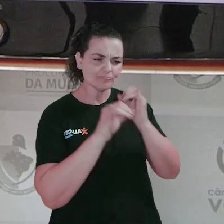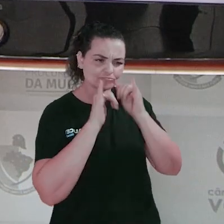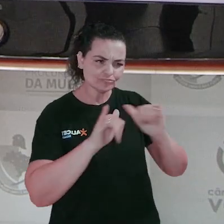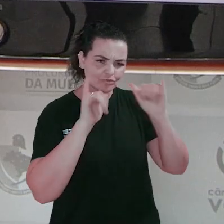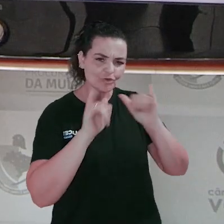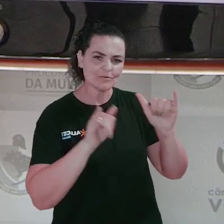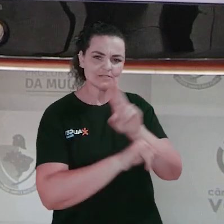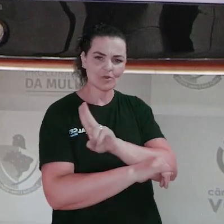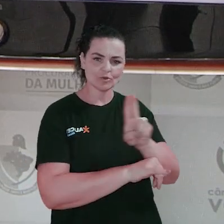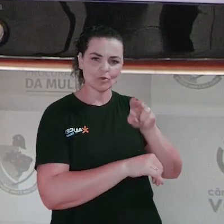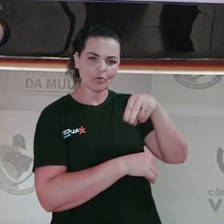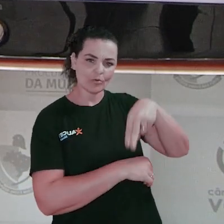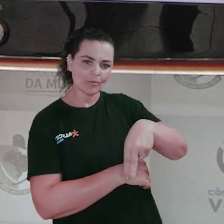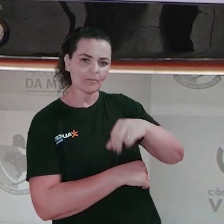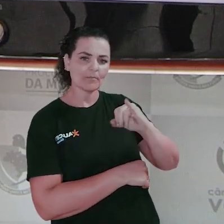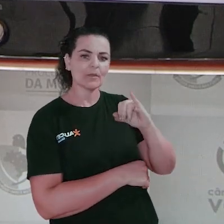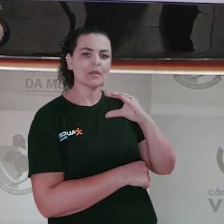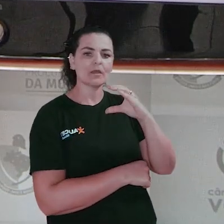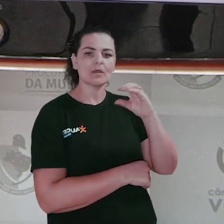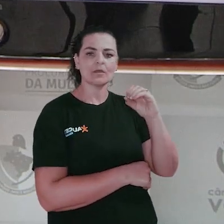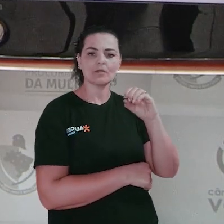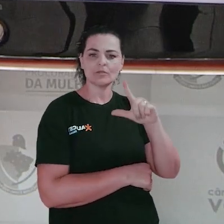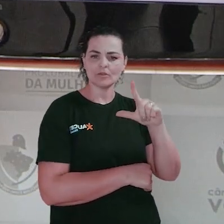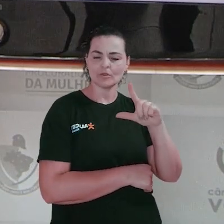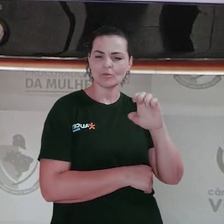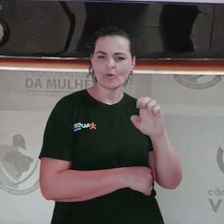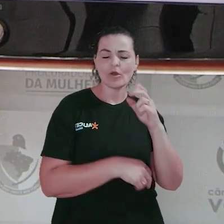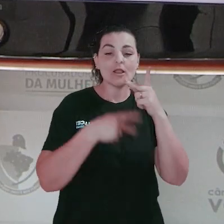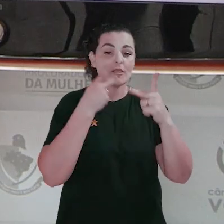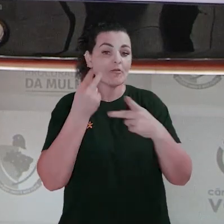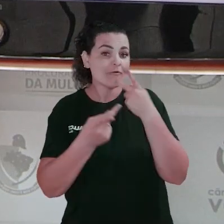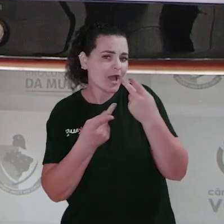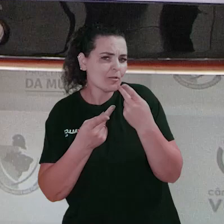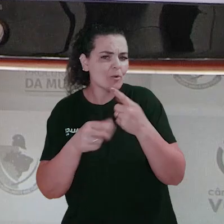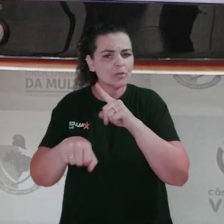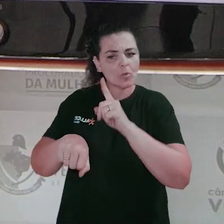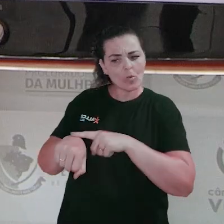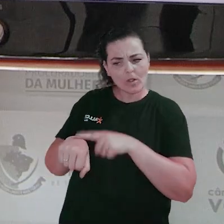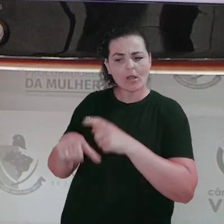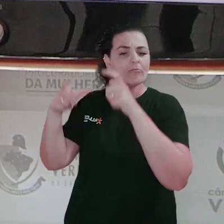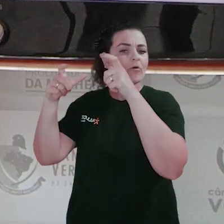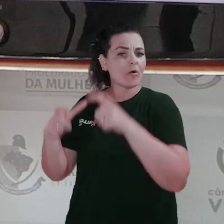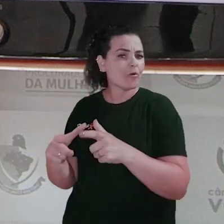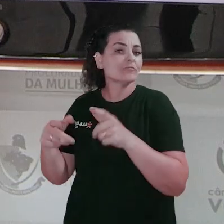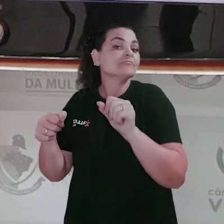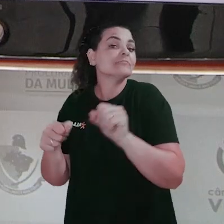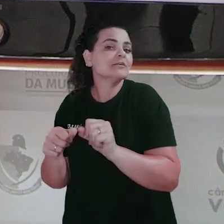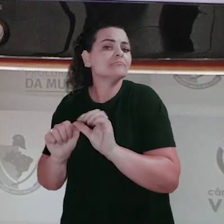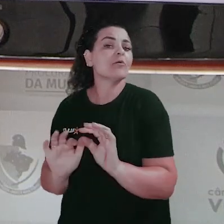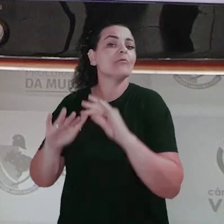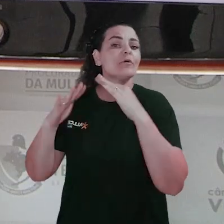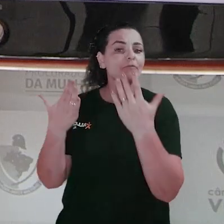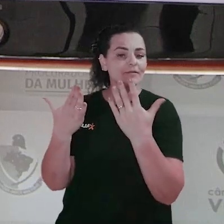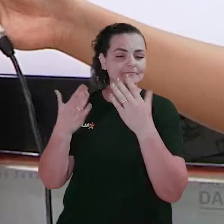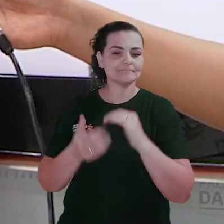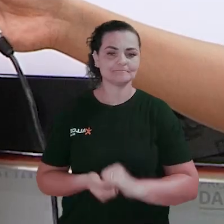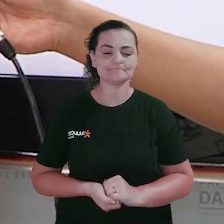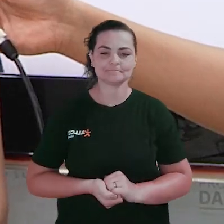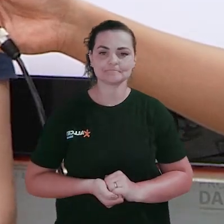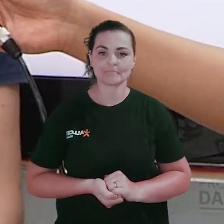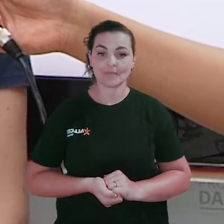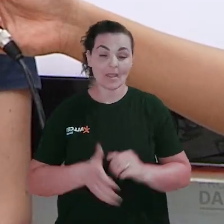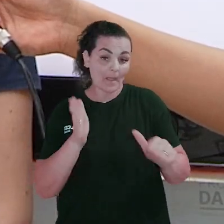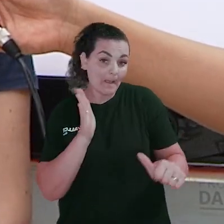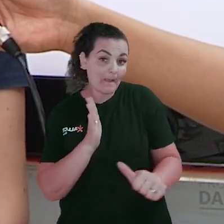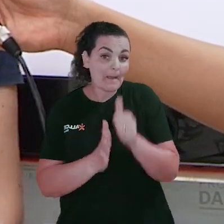pública, Nicole Gabriele, fala um pouco sobre o evento, dizendo o local, o horário e toda a programação. Então,